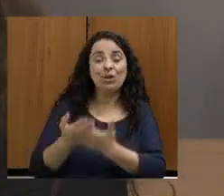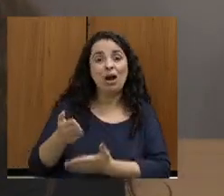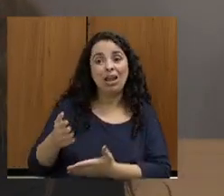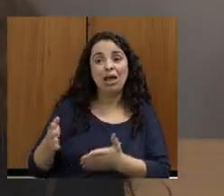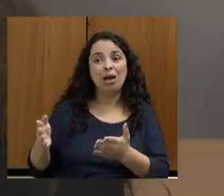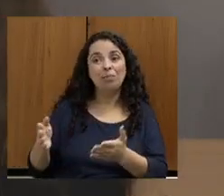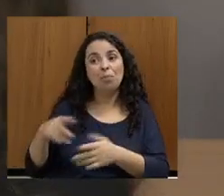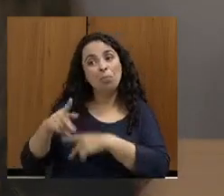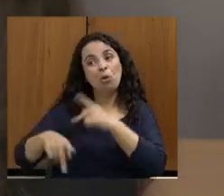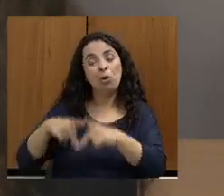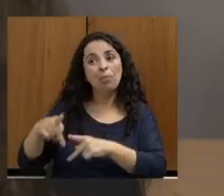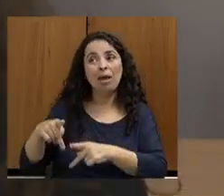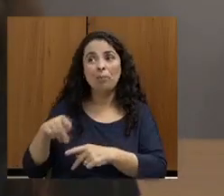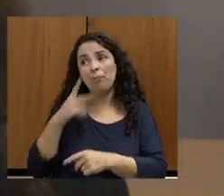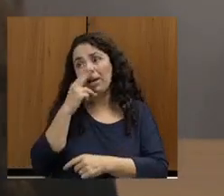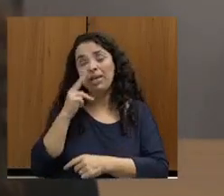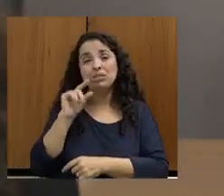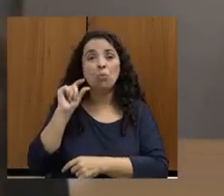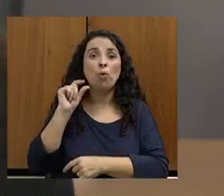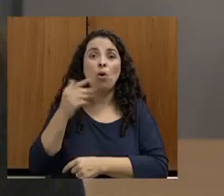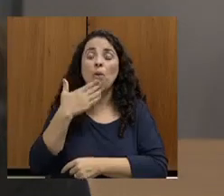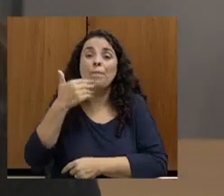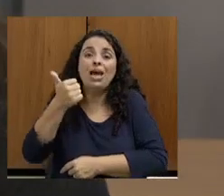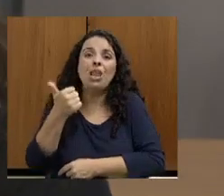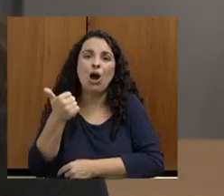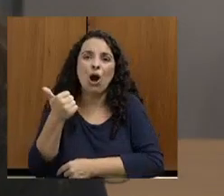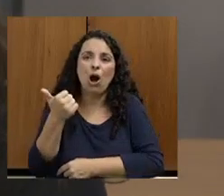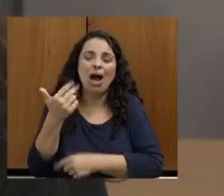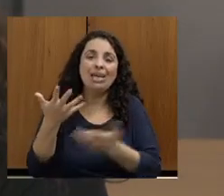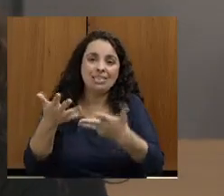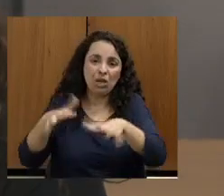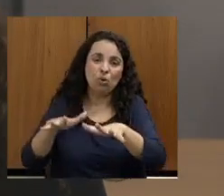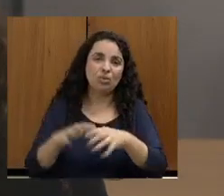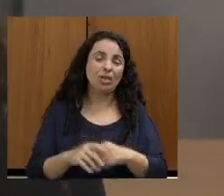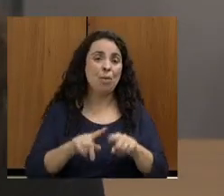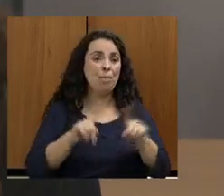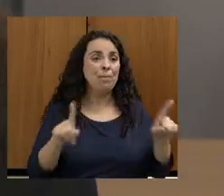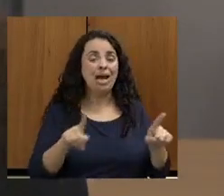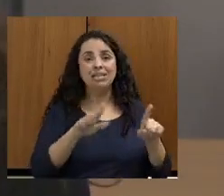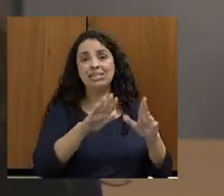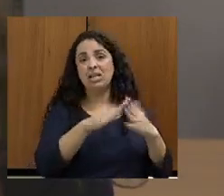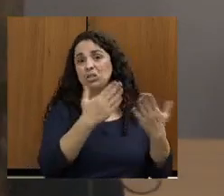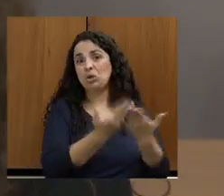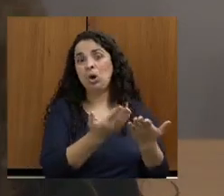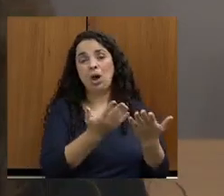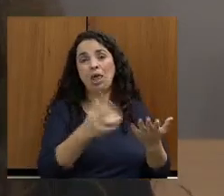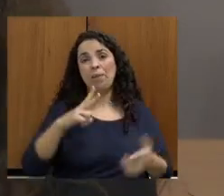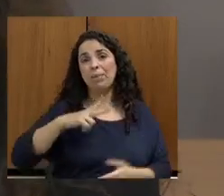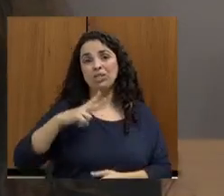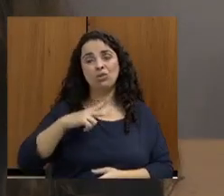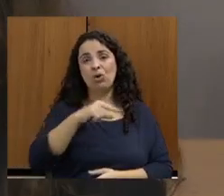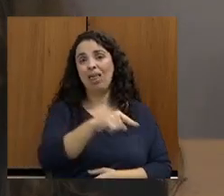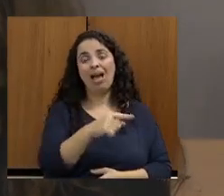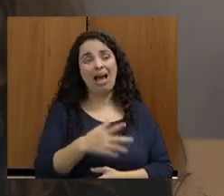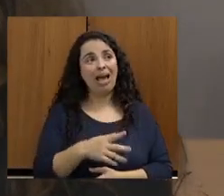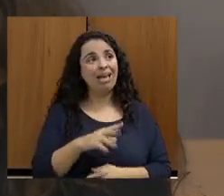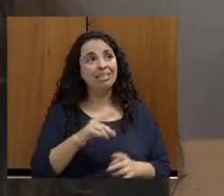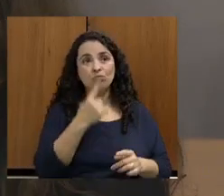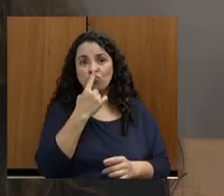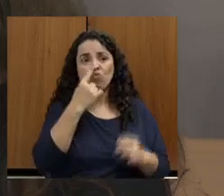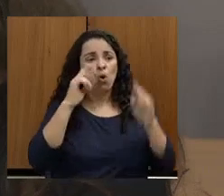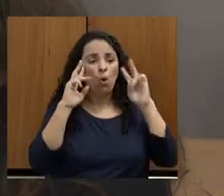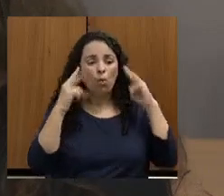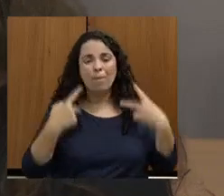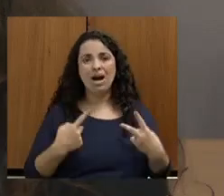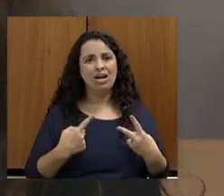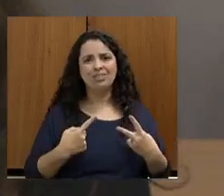atualmente. Então, a escola pública... Eu acho que escola particular, esse lado humano, está difícil das pessoas